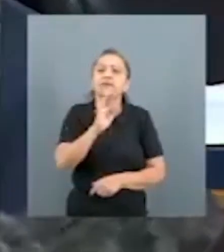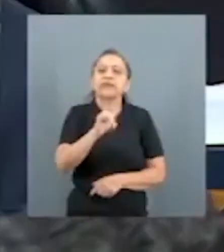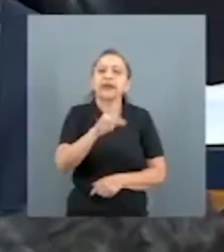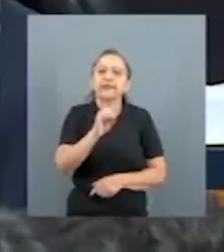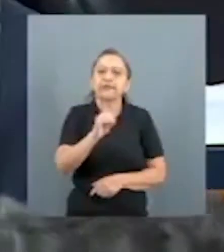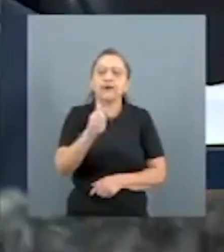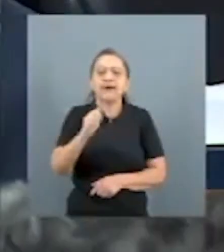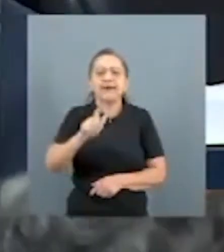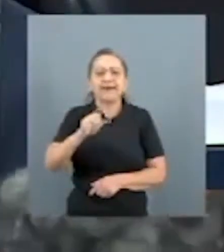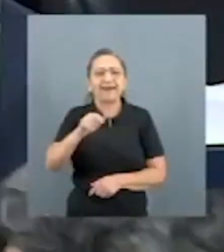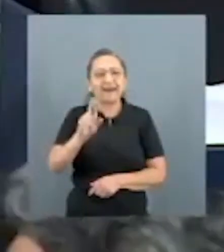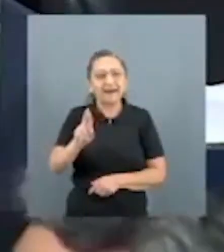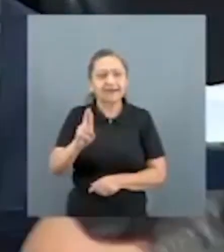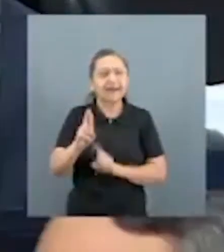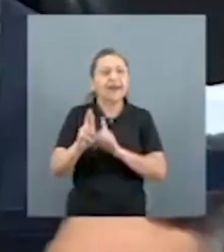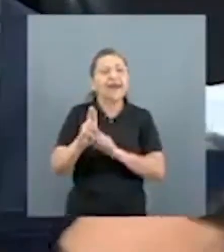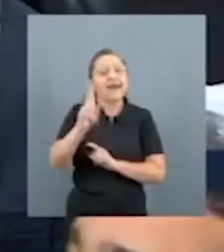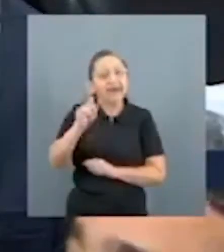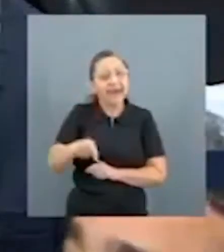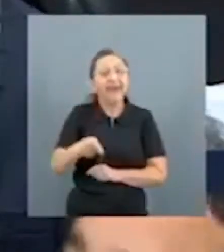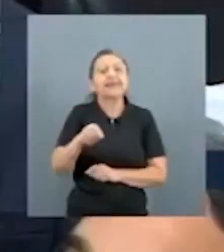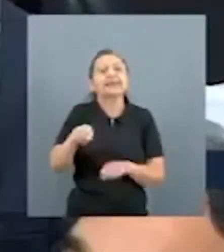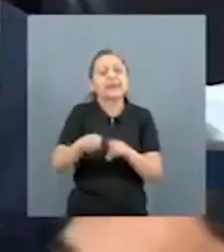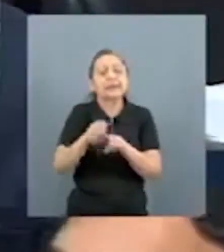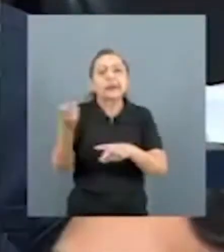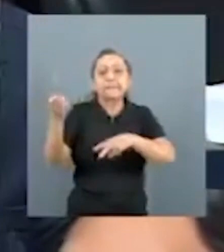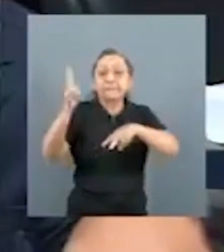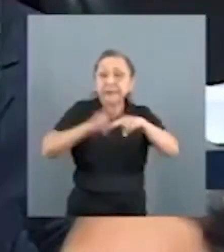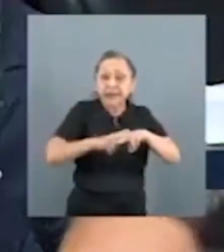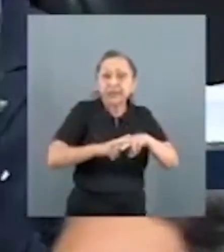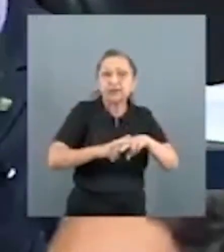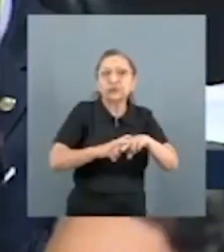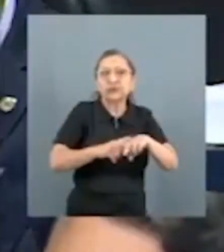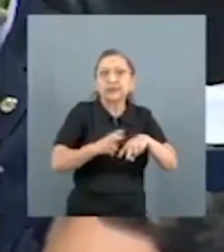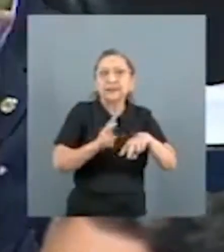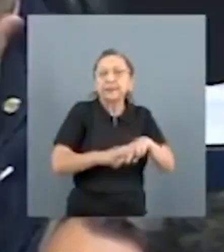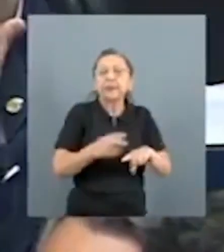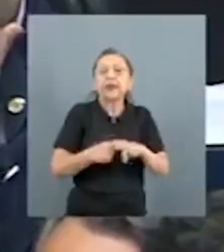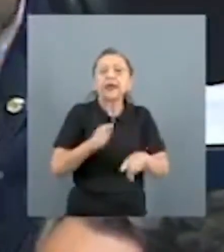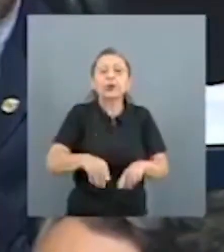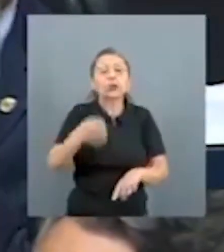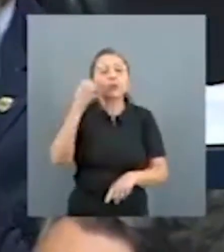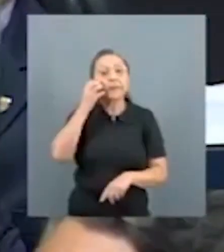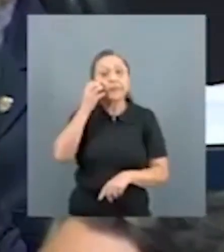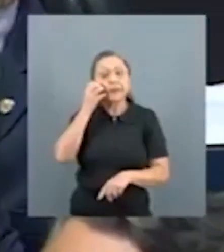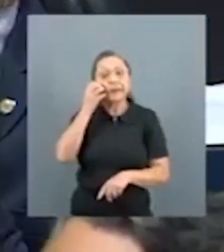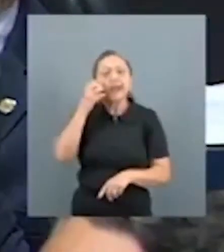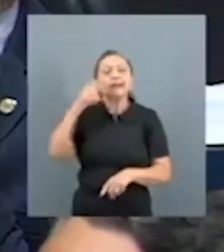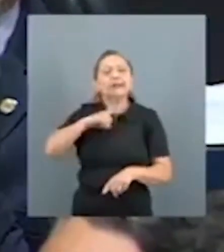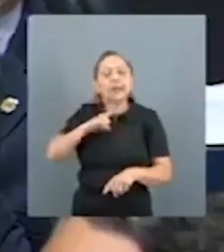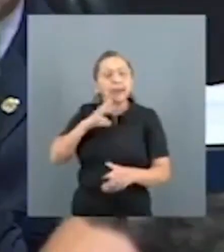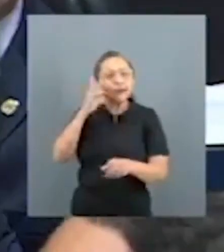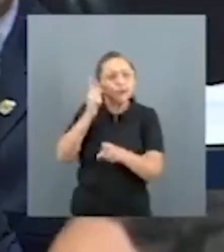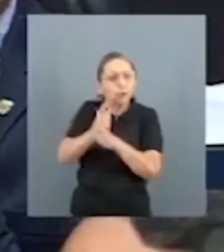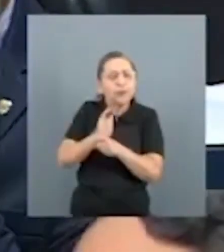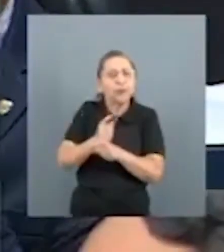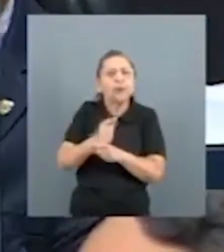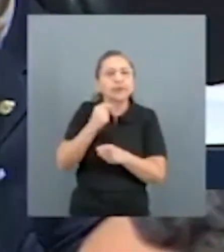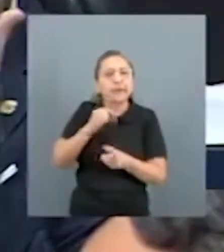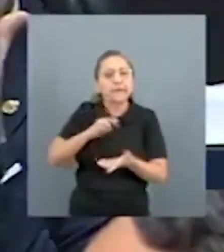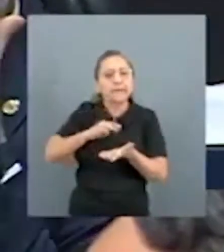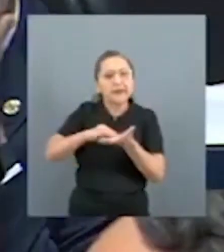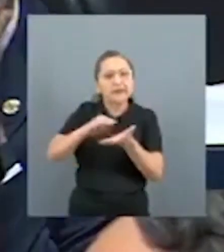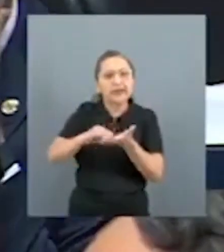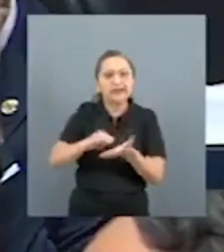senhores parlamentares, é um que está preso também, que na interceptação telefônica dele consta a seguinte mensagem: